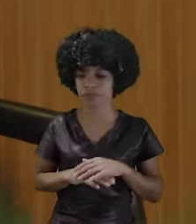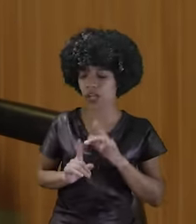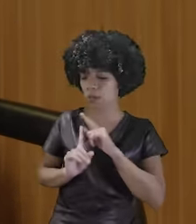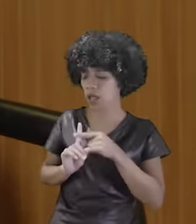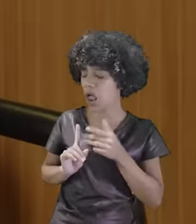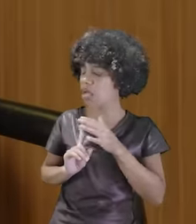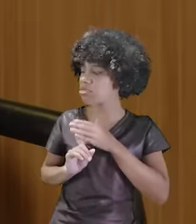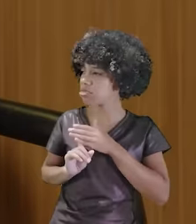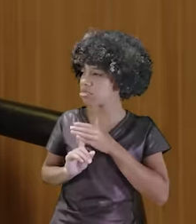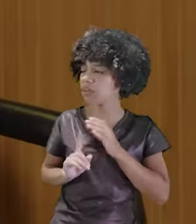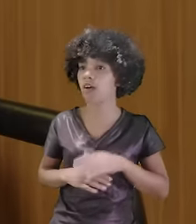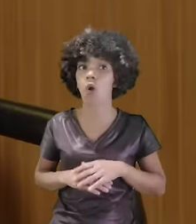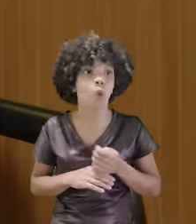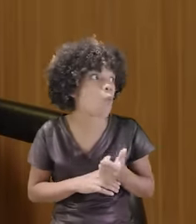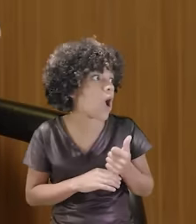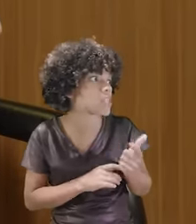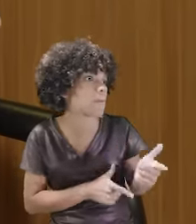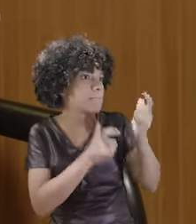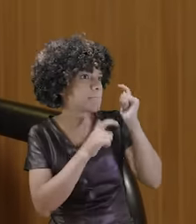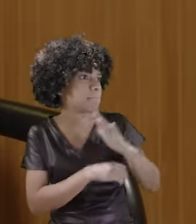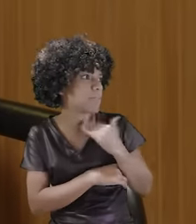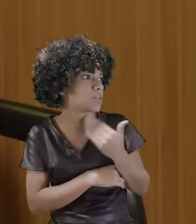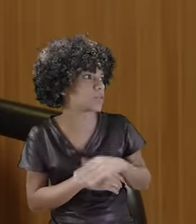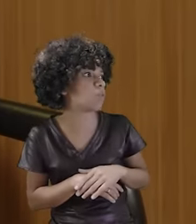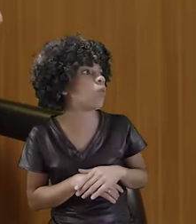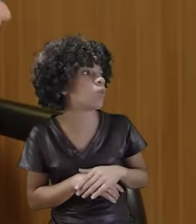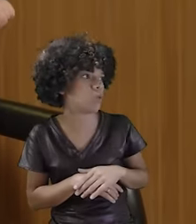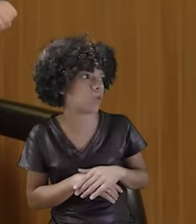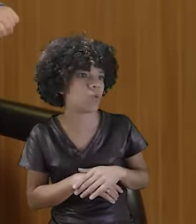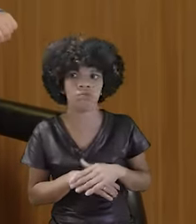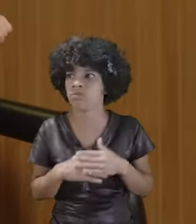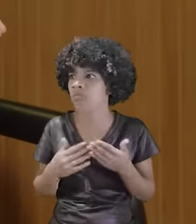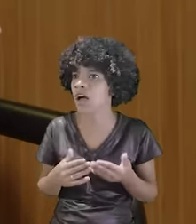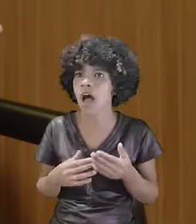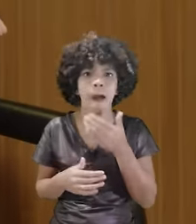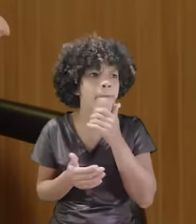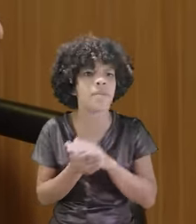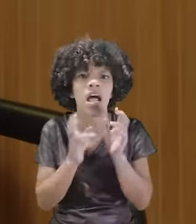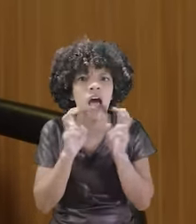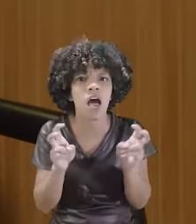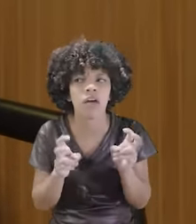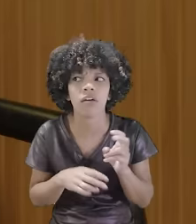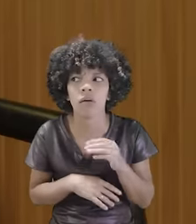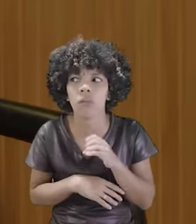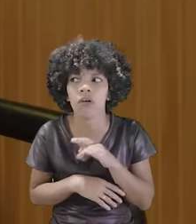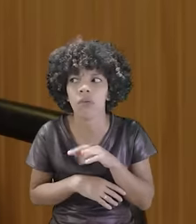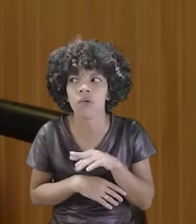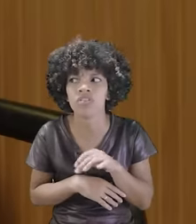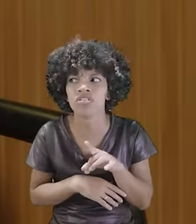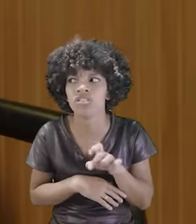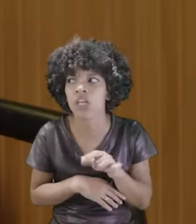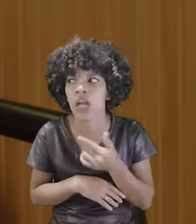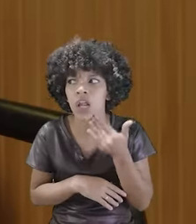o dele na minha barriga meu marido quase matou ele aí ele me mandou grito aí na hora de falar com homem ele não